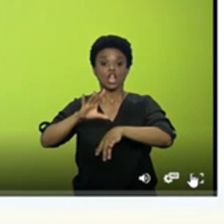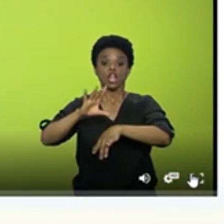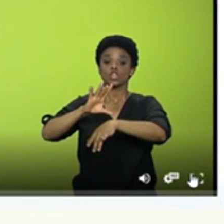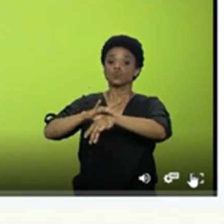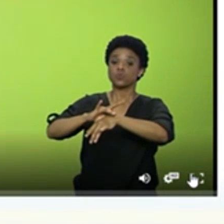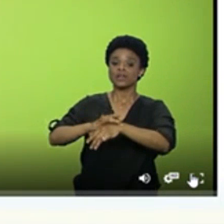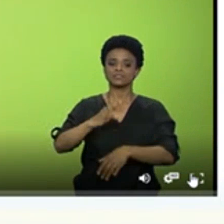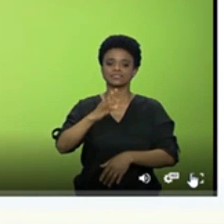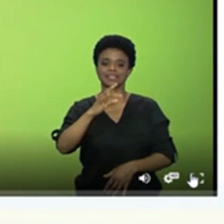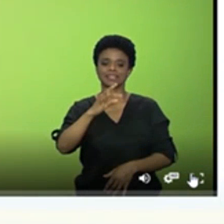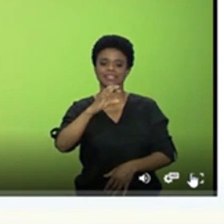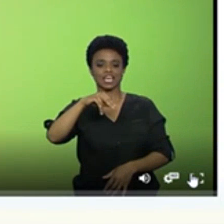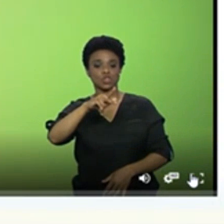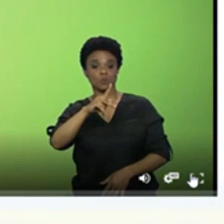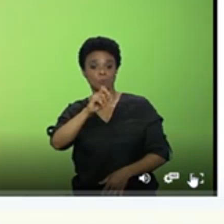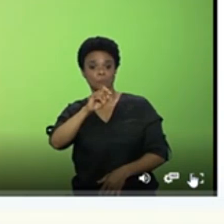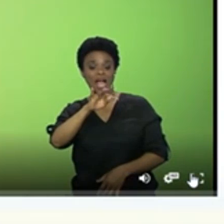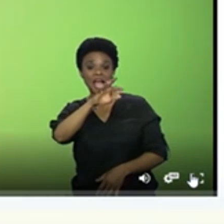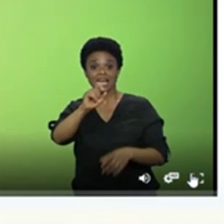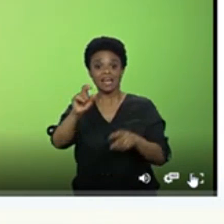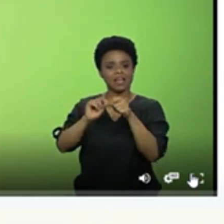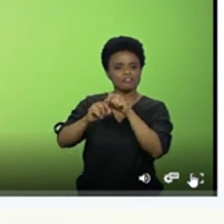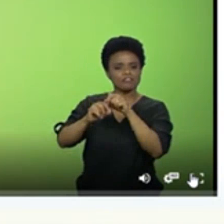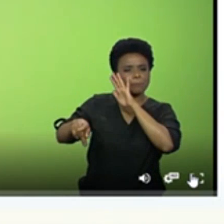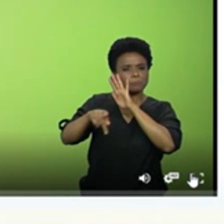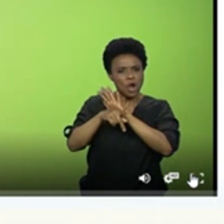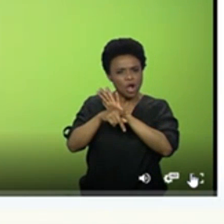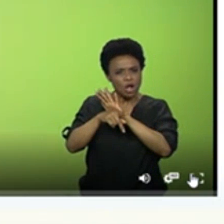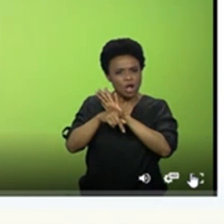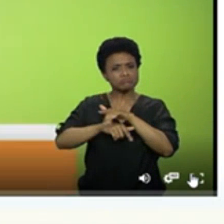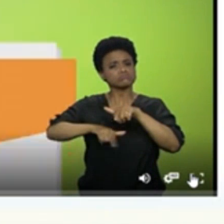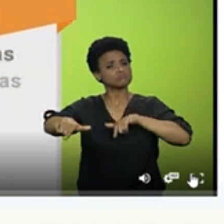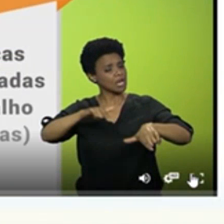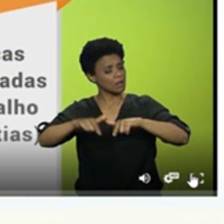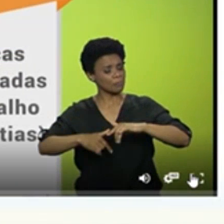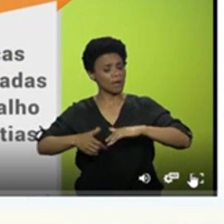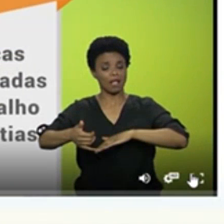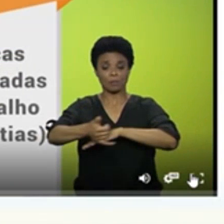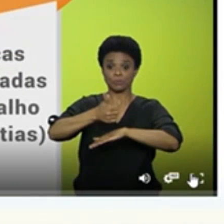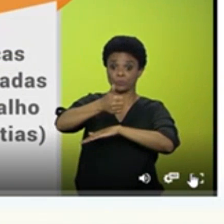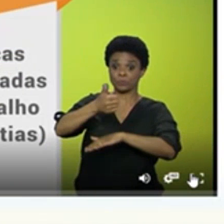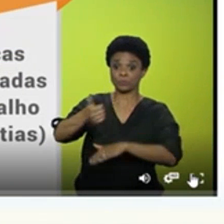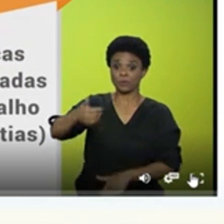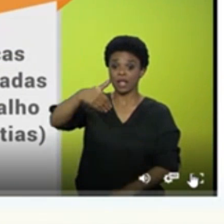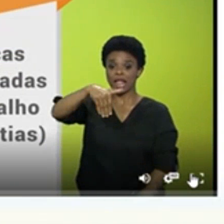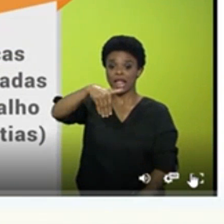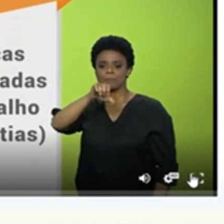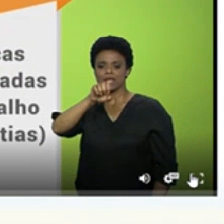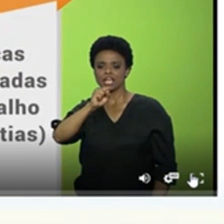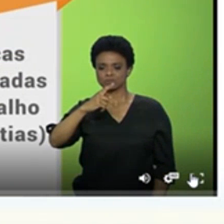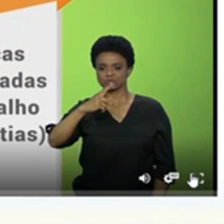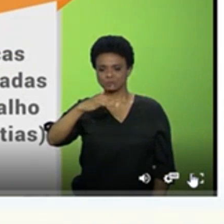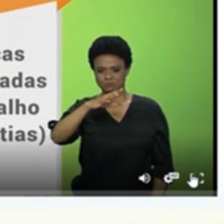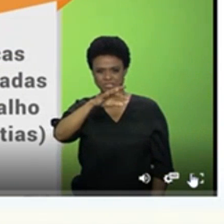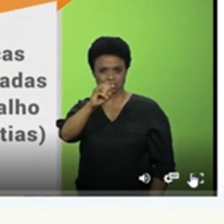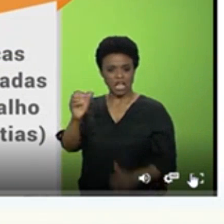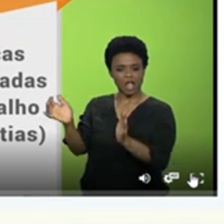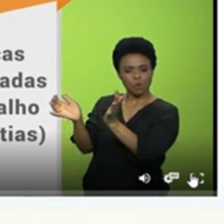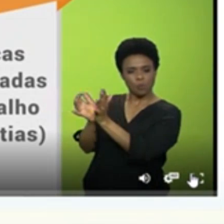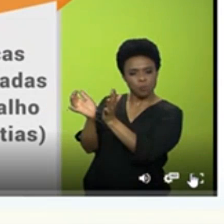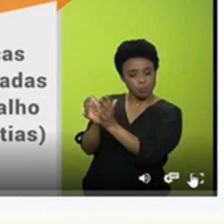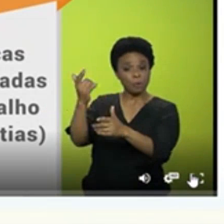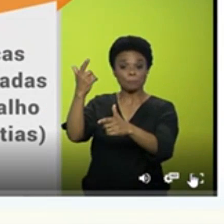ou tecnopatias são causadas diretamente pela atividade profissional. Já as mesopatias são causadas por um agrupamento